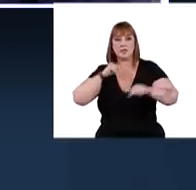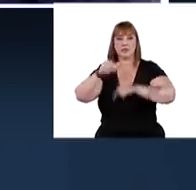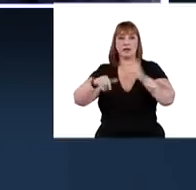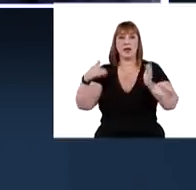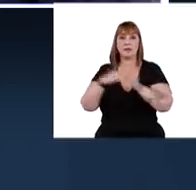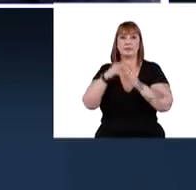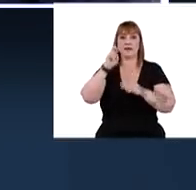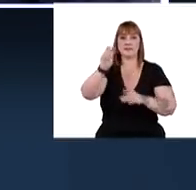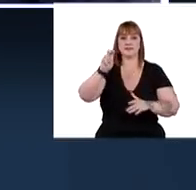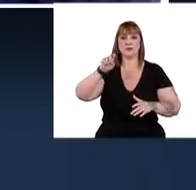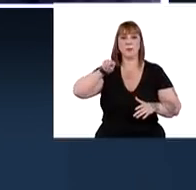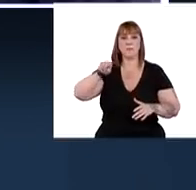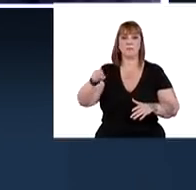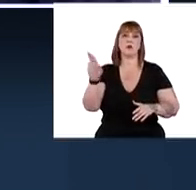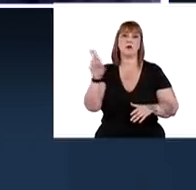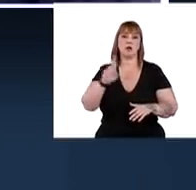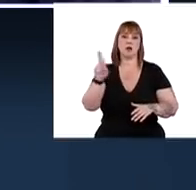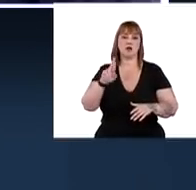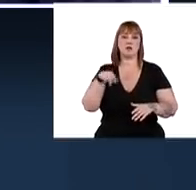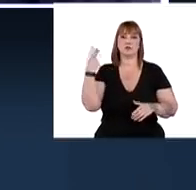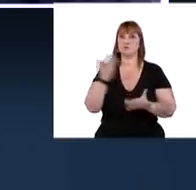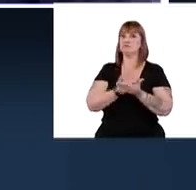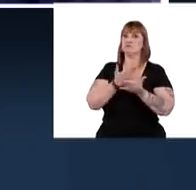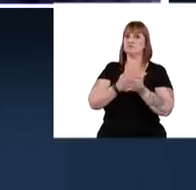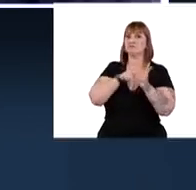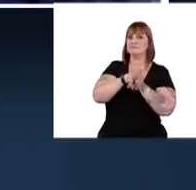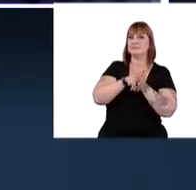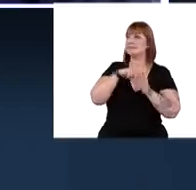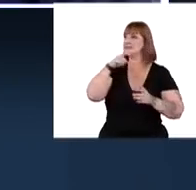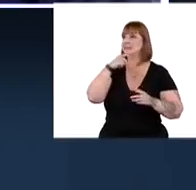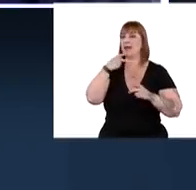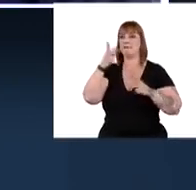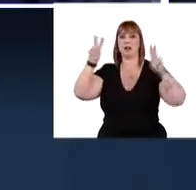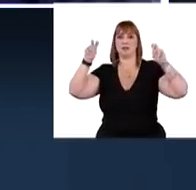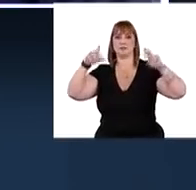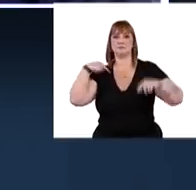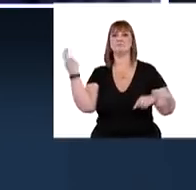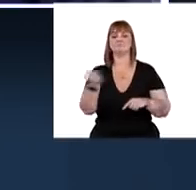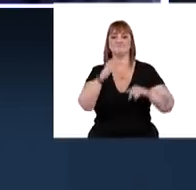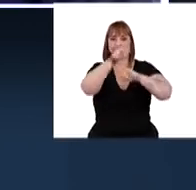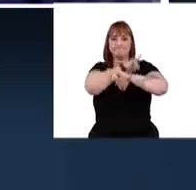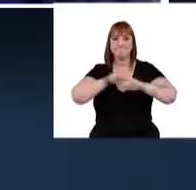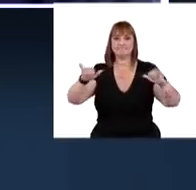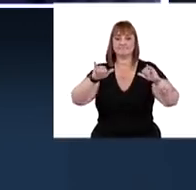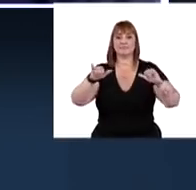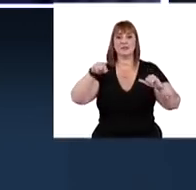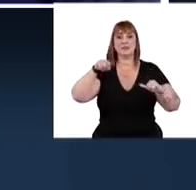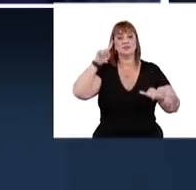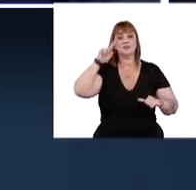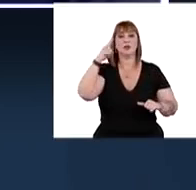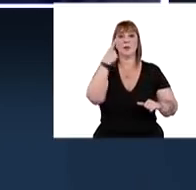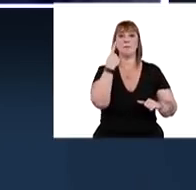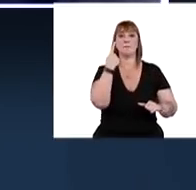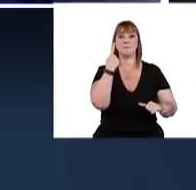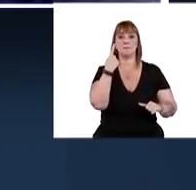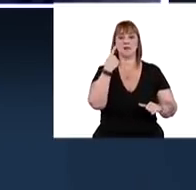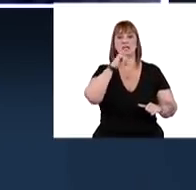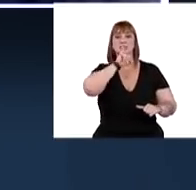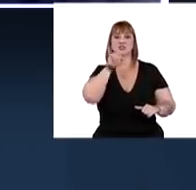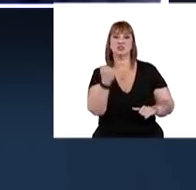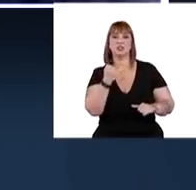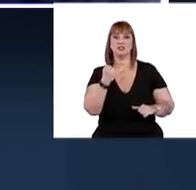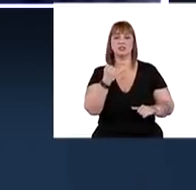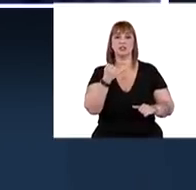aí um outro estudo que nós fizemos, você viu que ninguém falou sobre esse assunto, mas nós estamos anunciando aqui que no dia 1º de janeiro